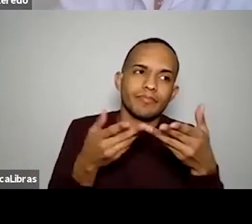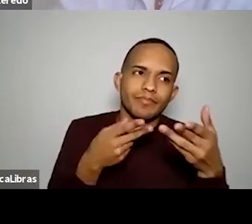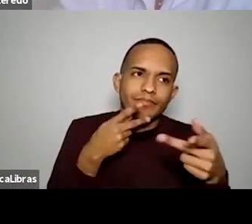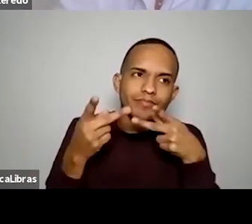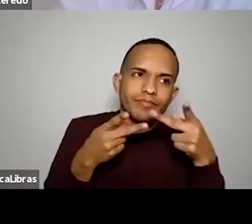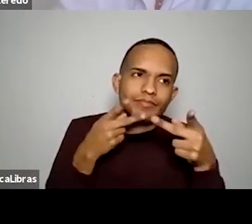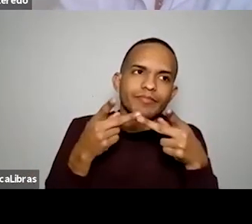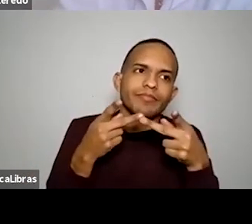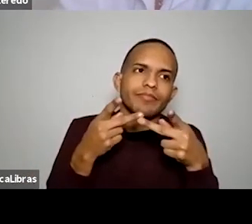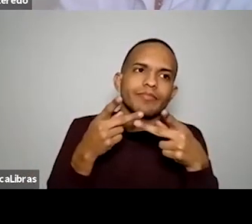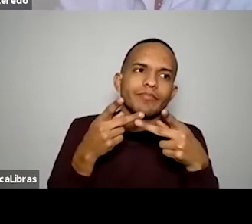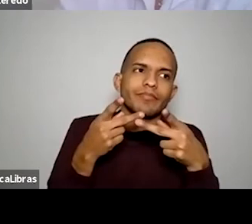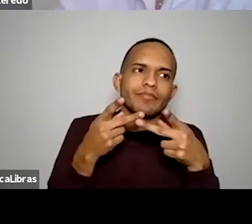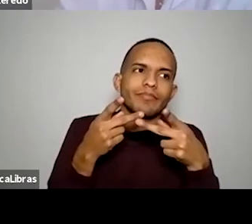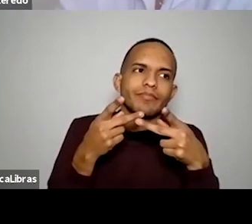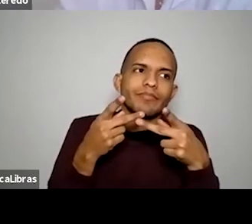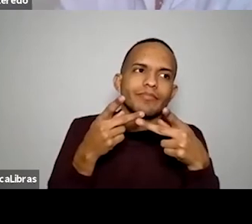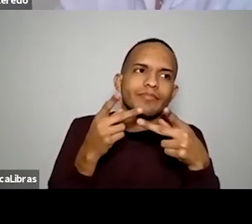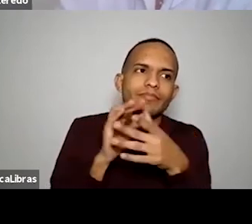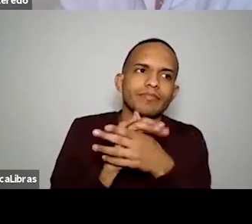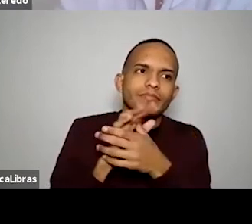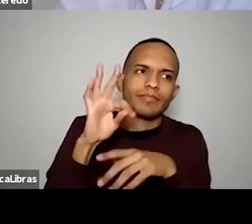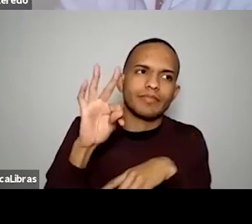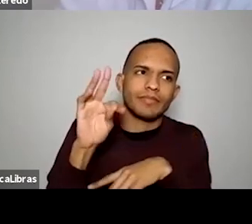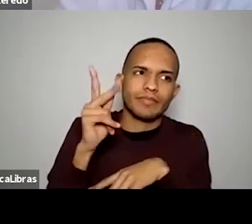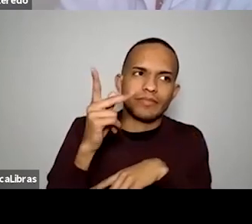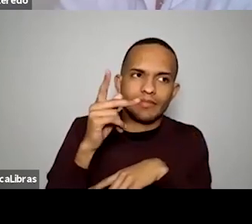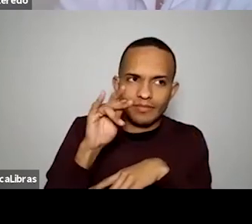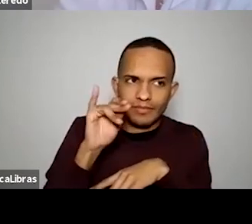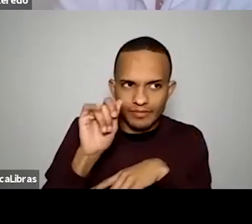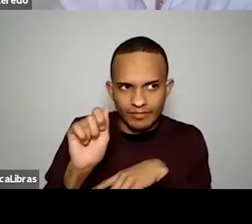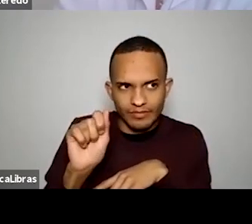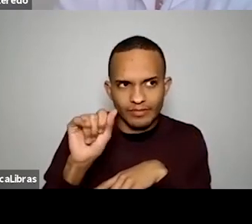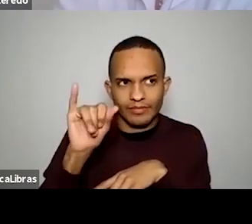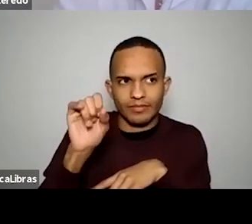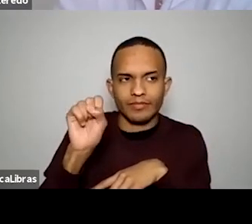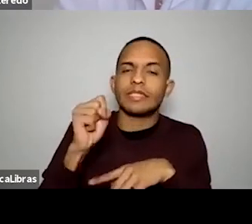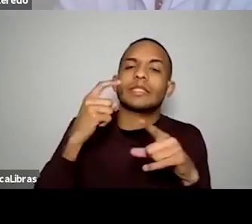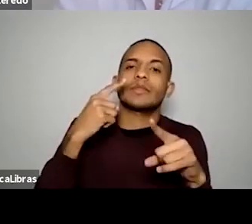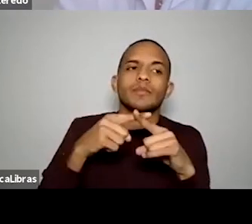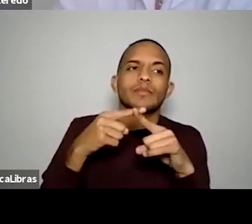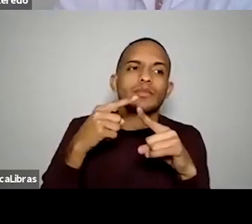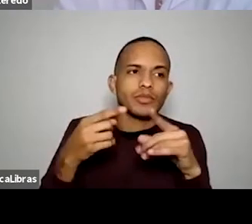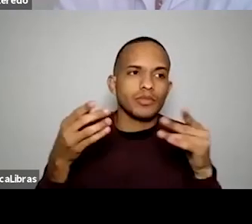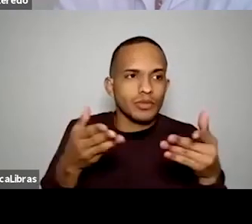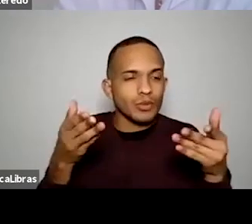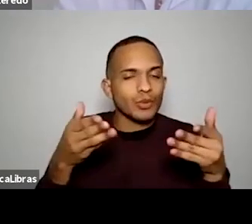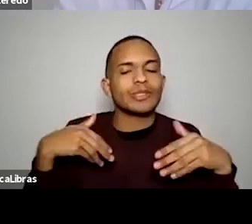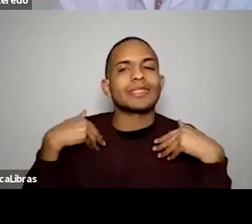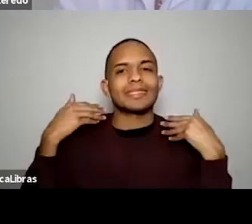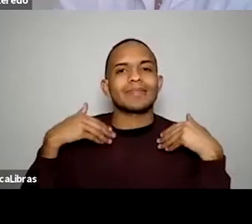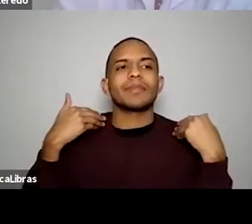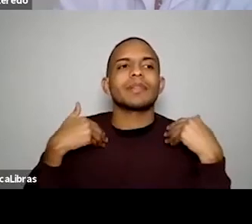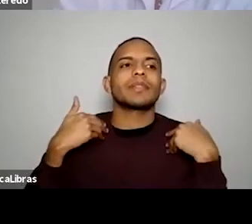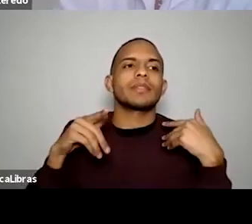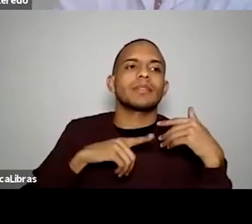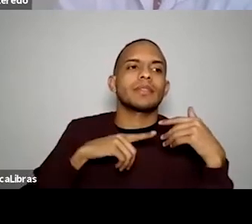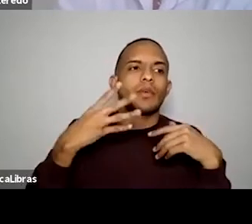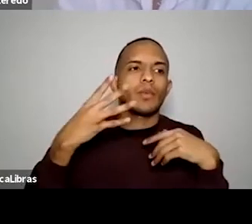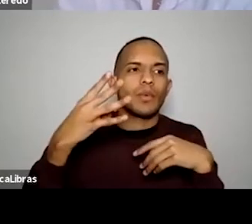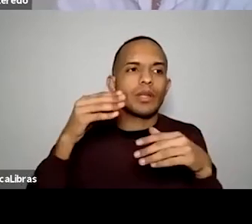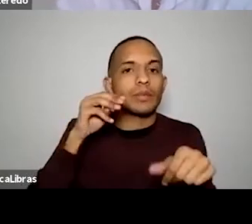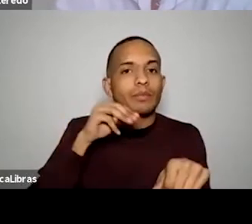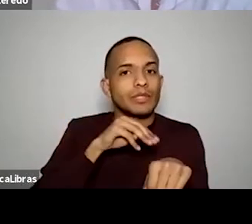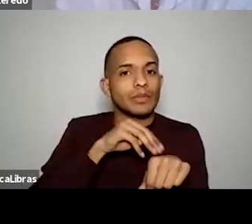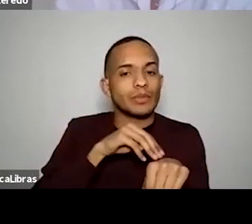Thaís. Eu queria lembrar a gente que, porque esse é um painel dinâmico, a gente tem agora 4 minutos para